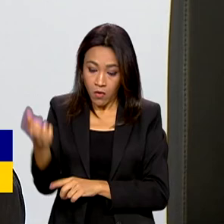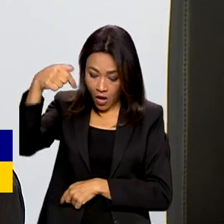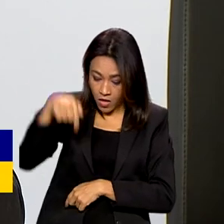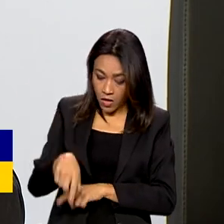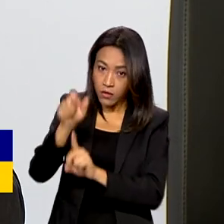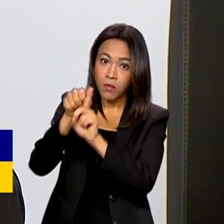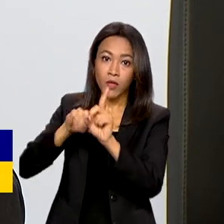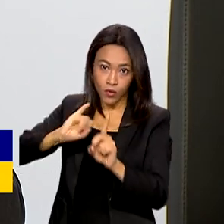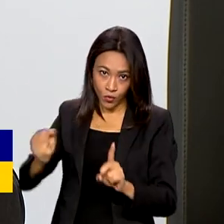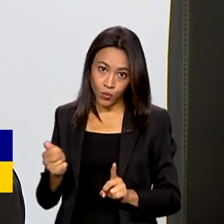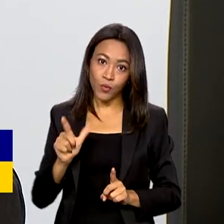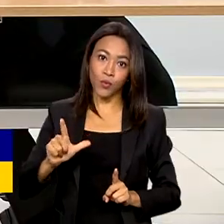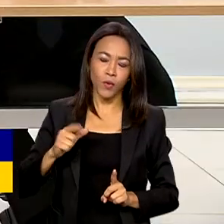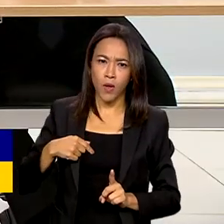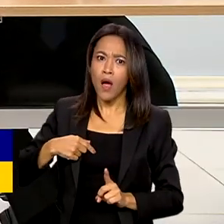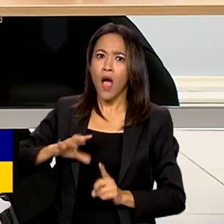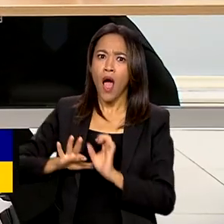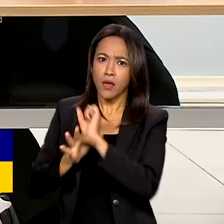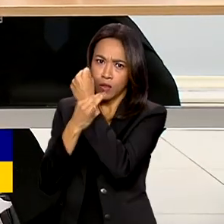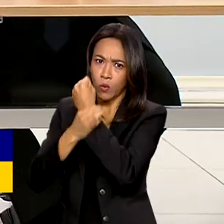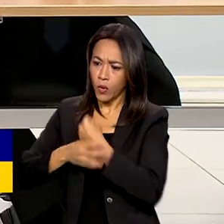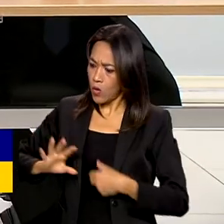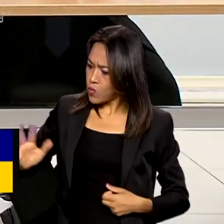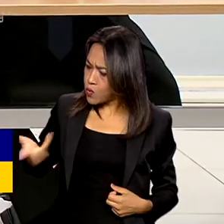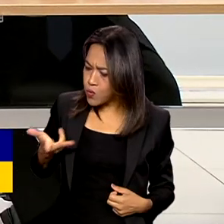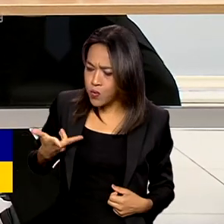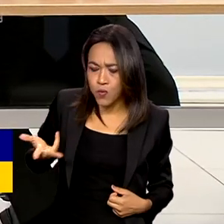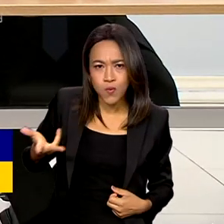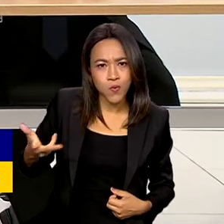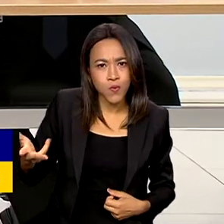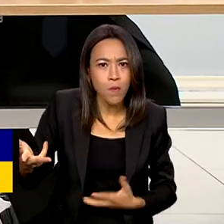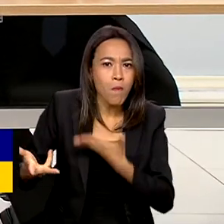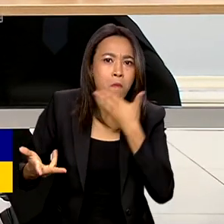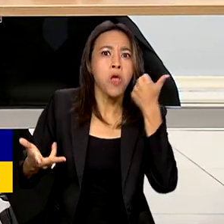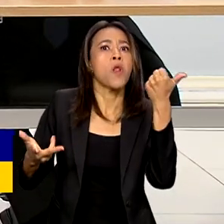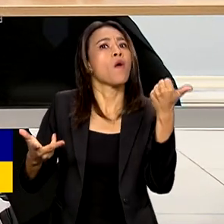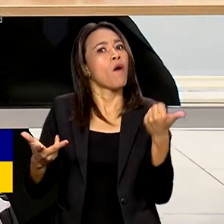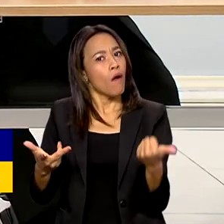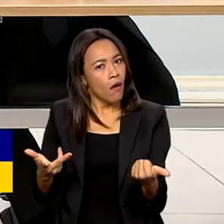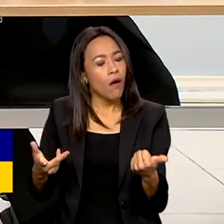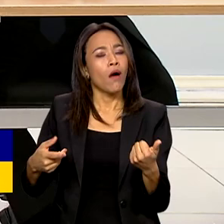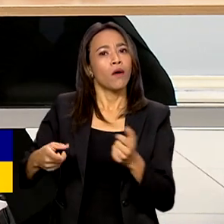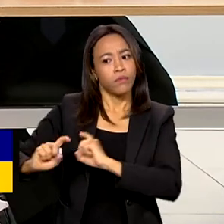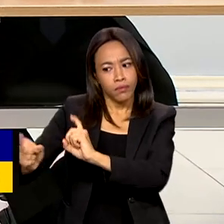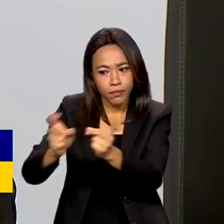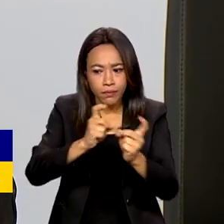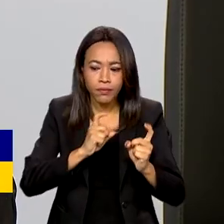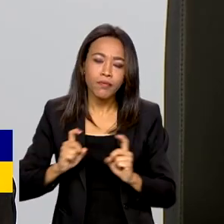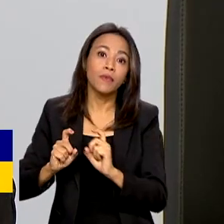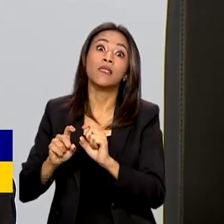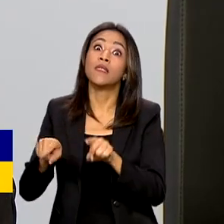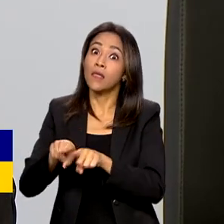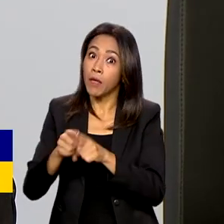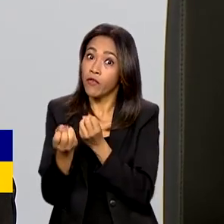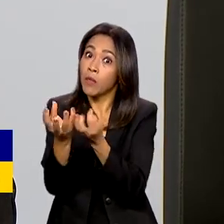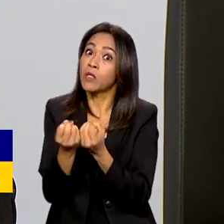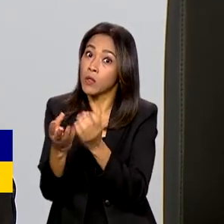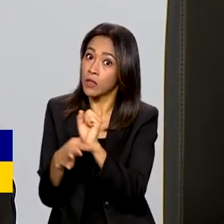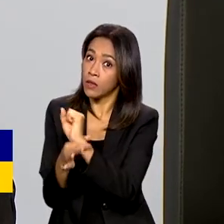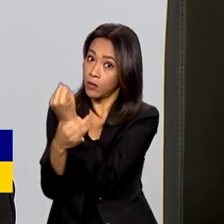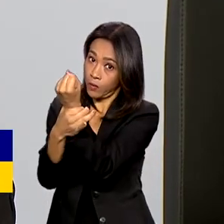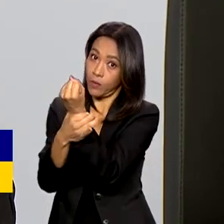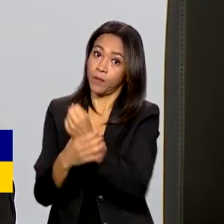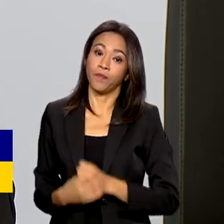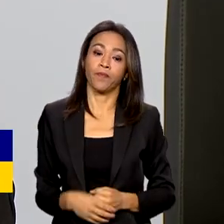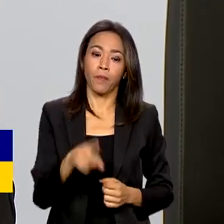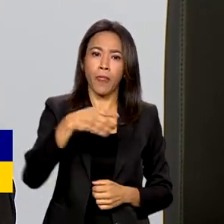além de garantir mais rapidez o sistema melhor a gestão e a segurança dos dados mais tempo para aferir